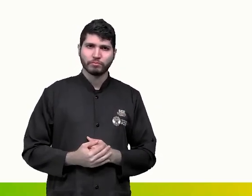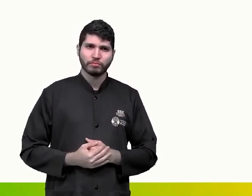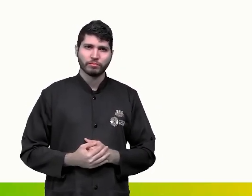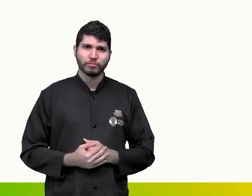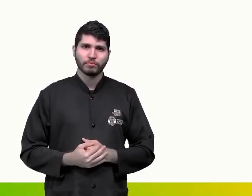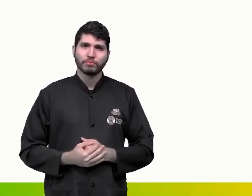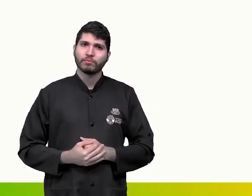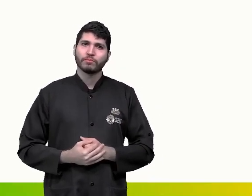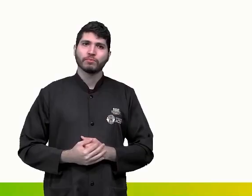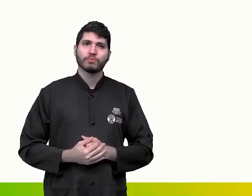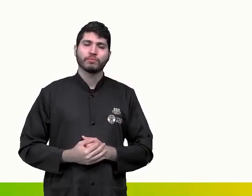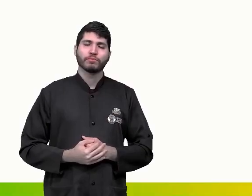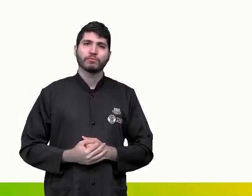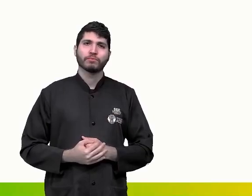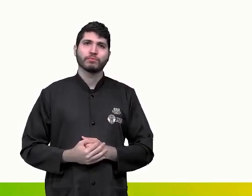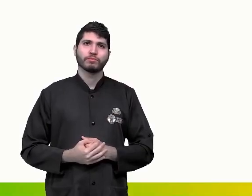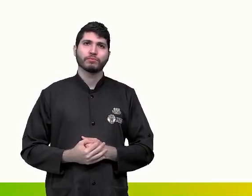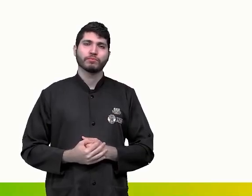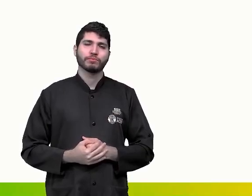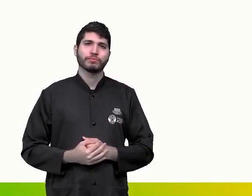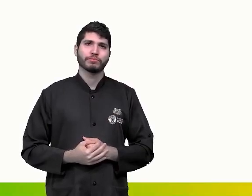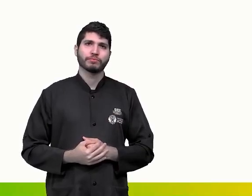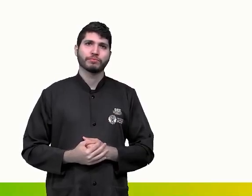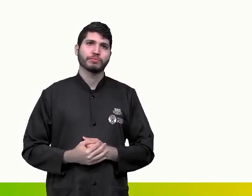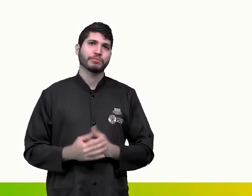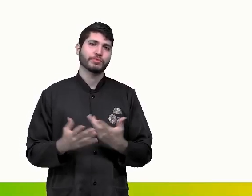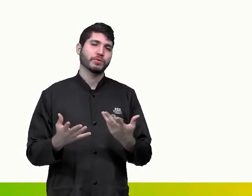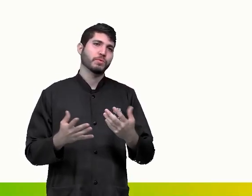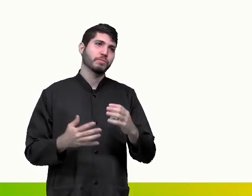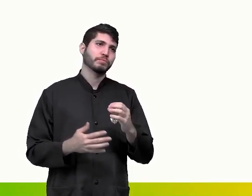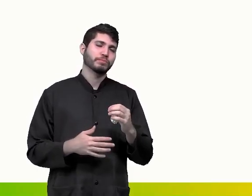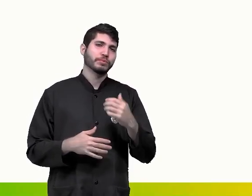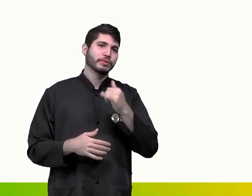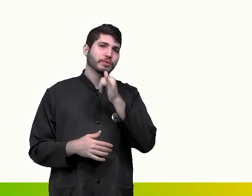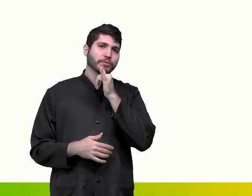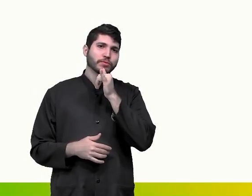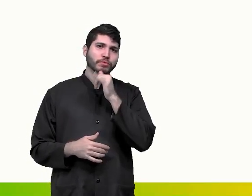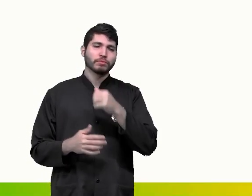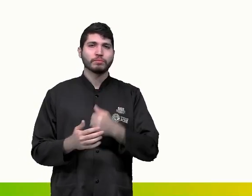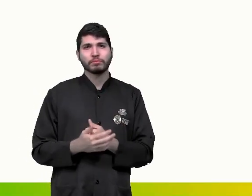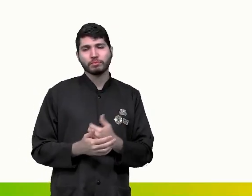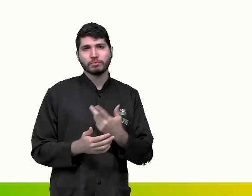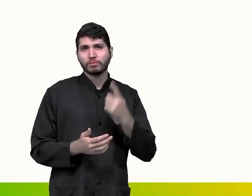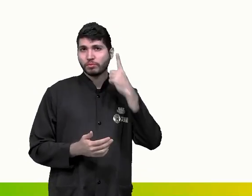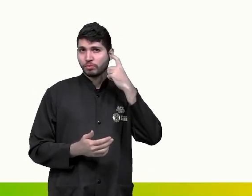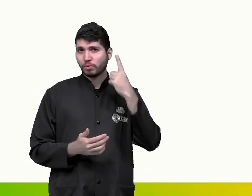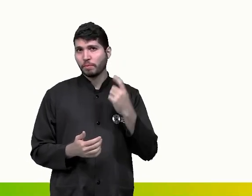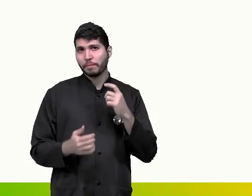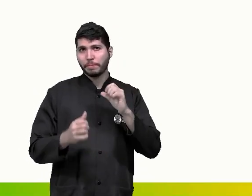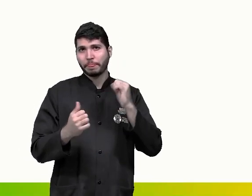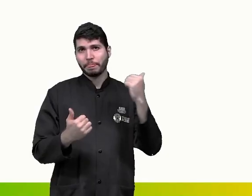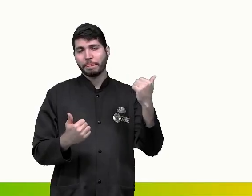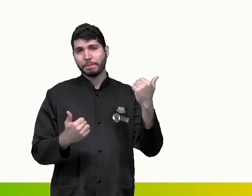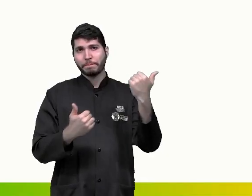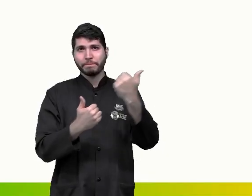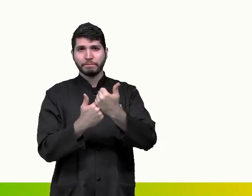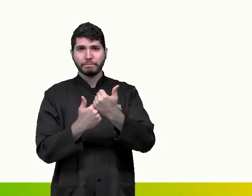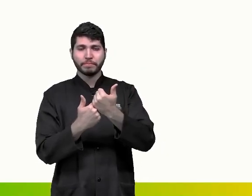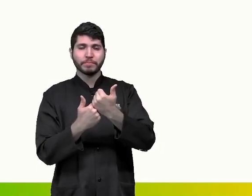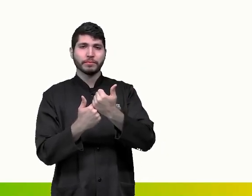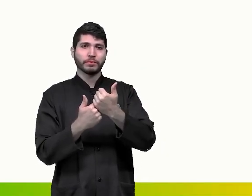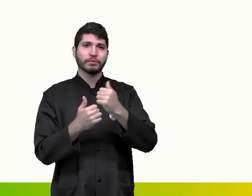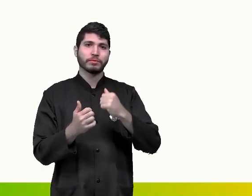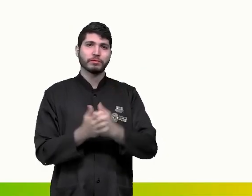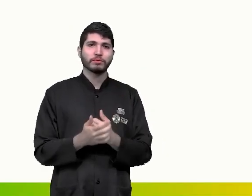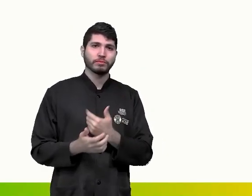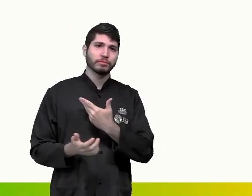quando você se troca a letra O por E, ou a letra E por IE, aí o brasileiro acha que ele pode chegar adaptando e